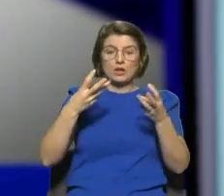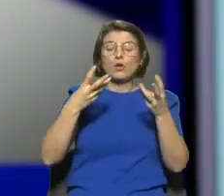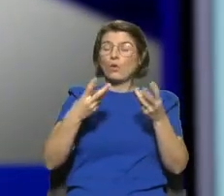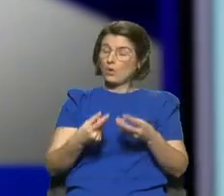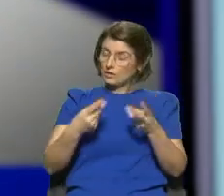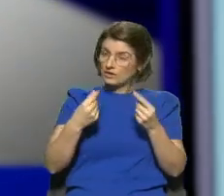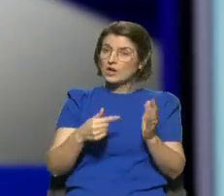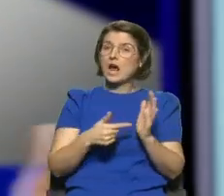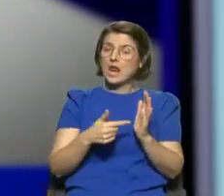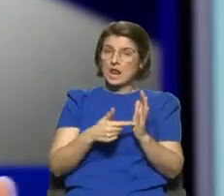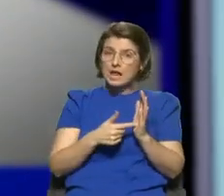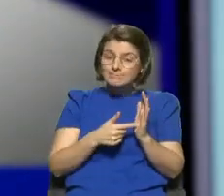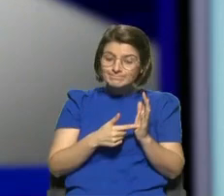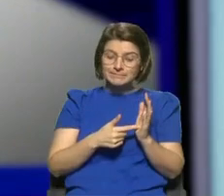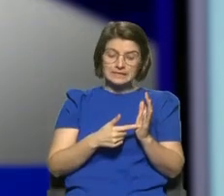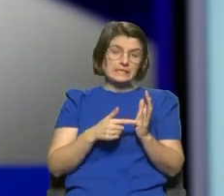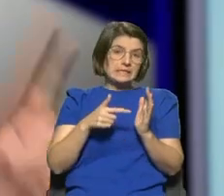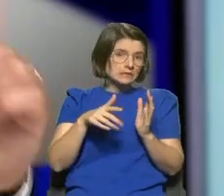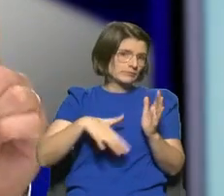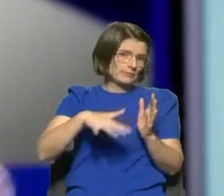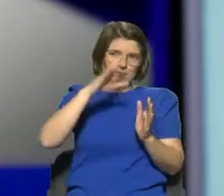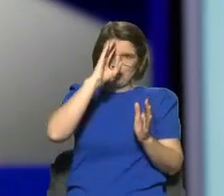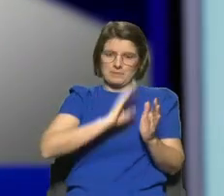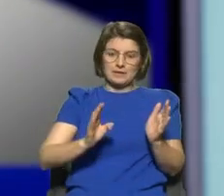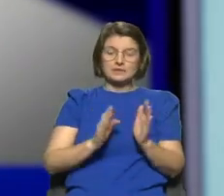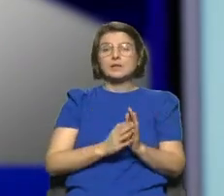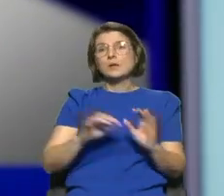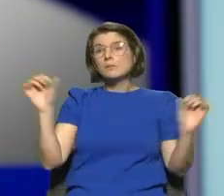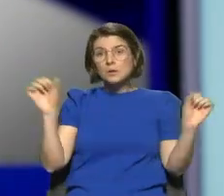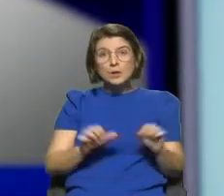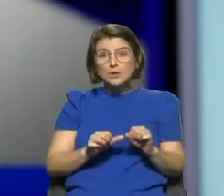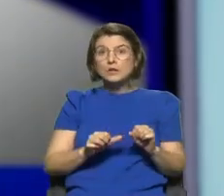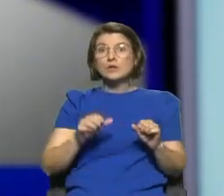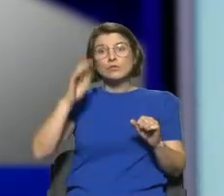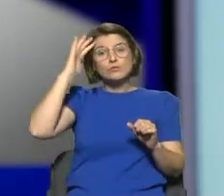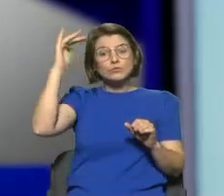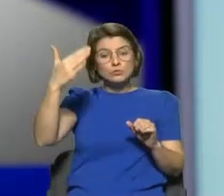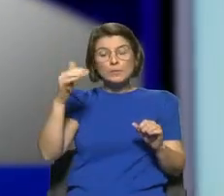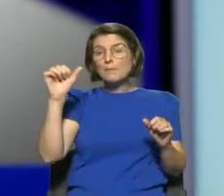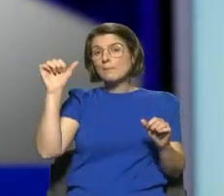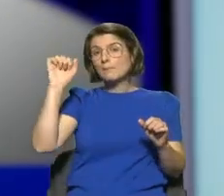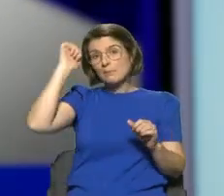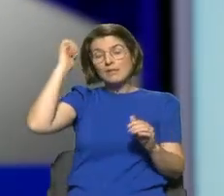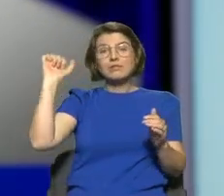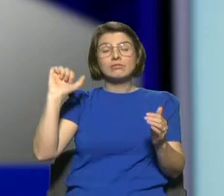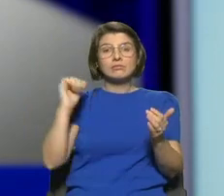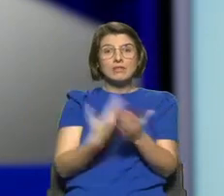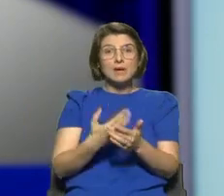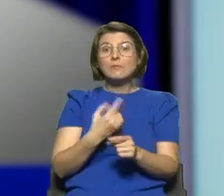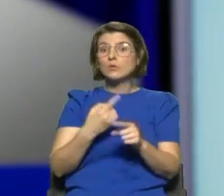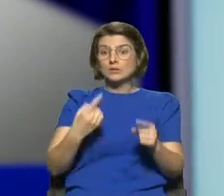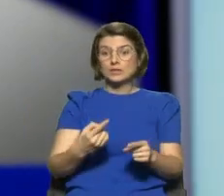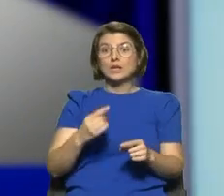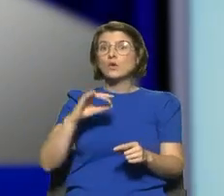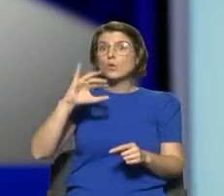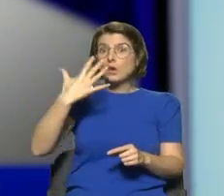próprio Tribunal de Contas isto já é um dado adquirido Mas pior penaliza para a futuro porquê Porque quando a região se sentar